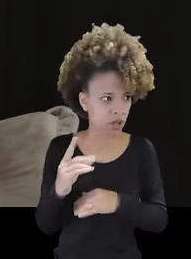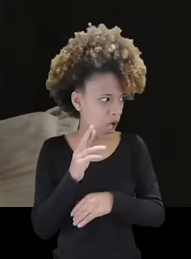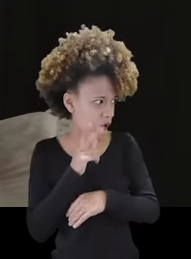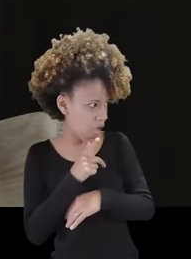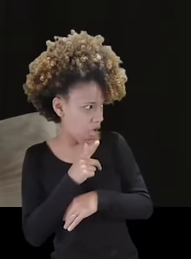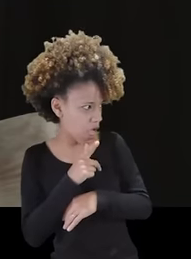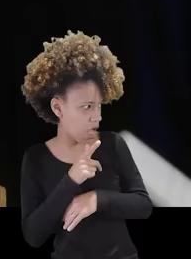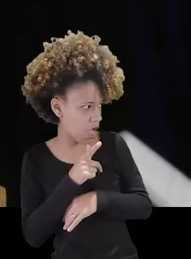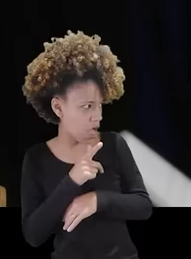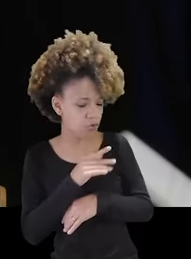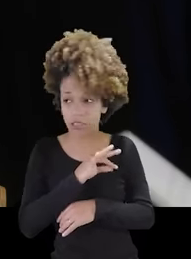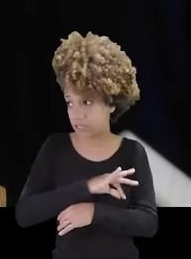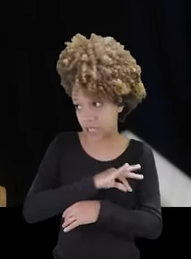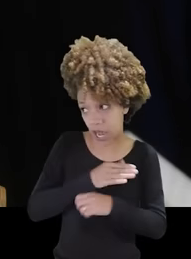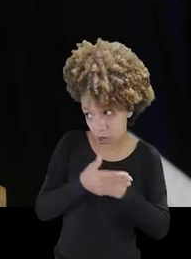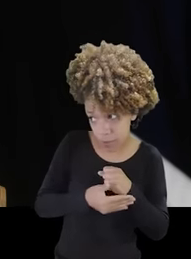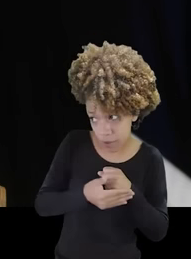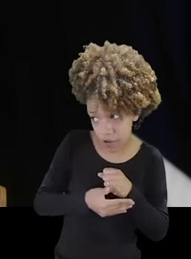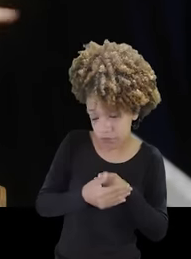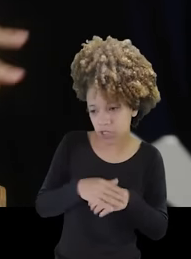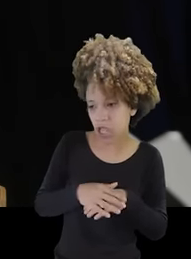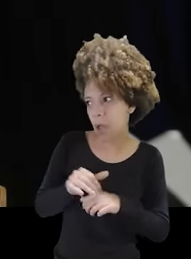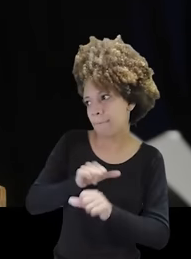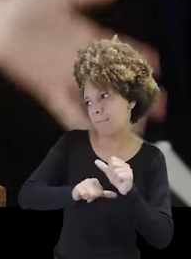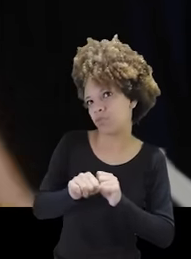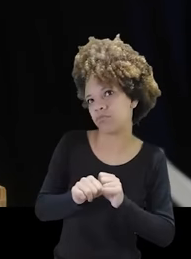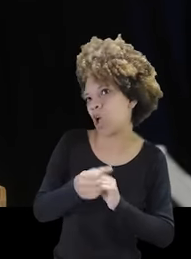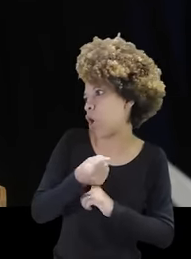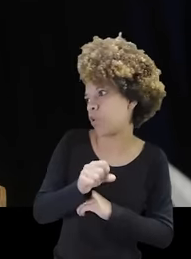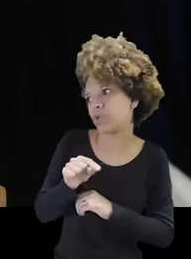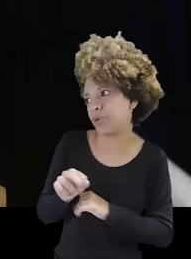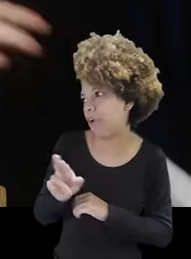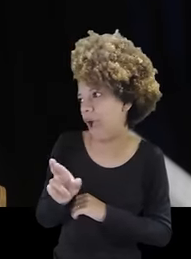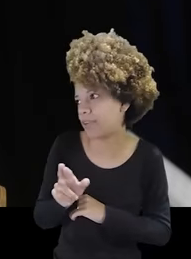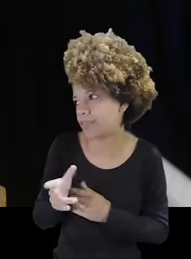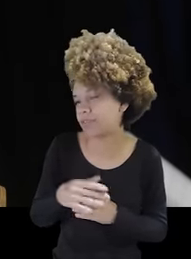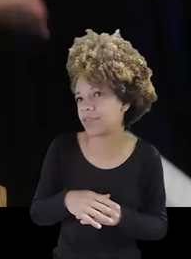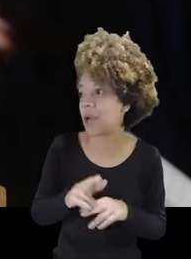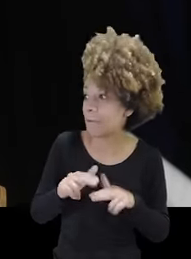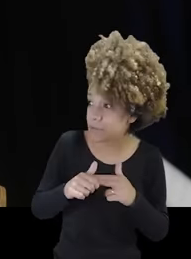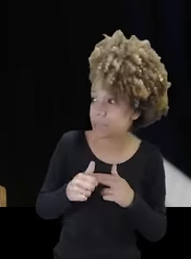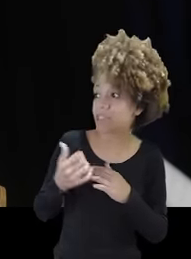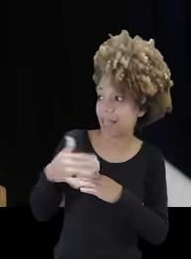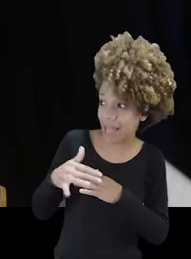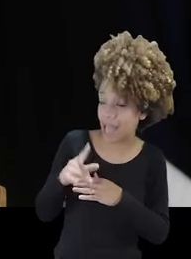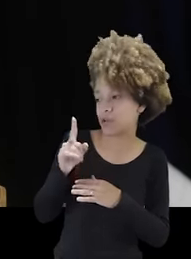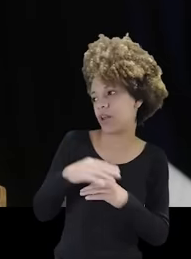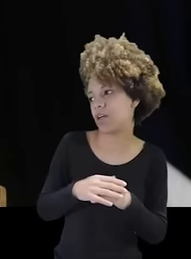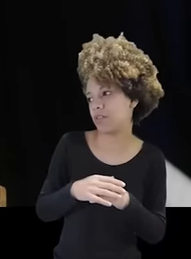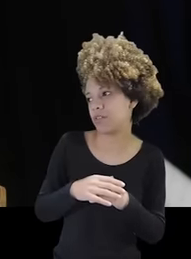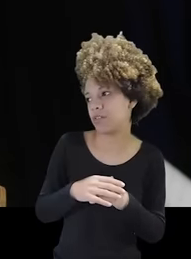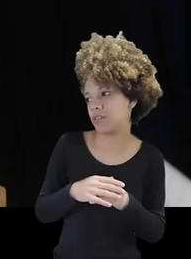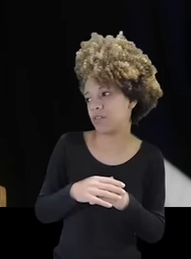salário mínimo e é que assim convertendo pra gente falar em 8 mil reais mas por isso que as coisas lá são mais caras